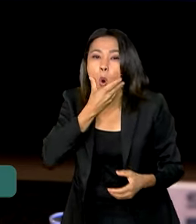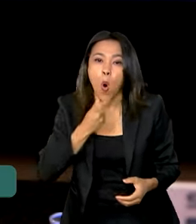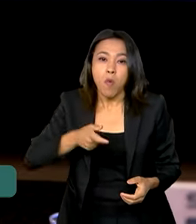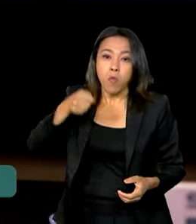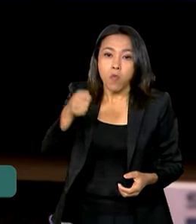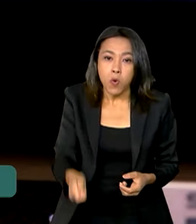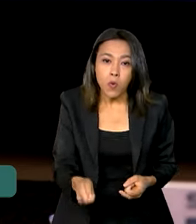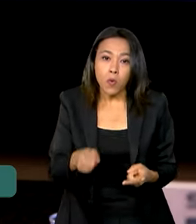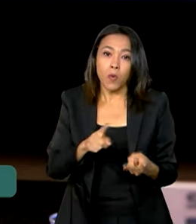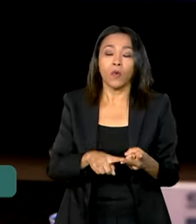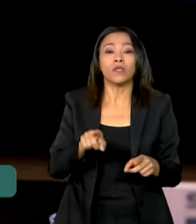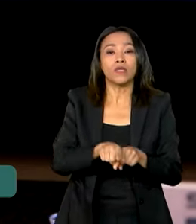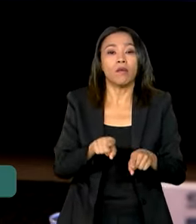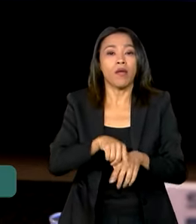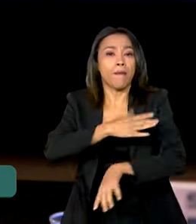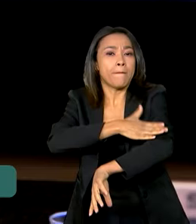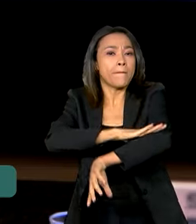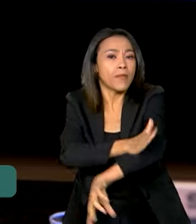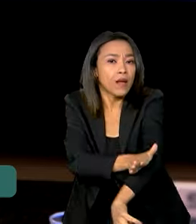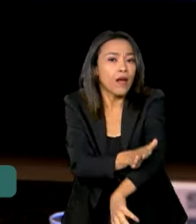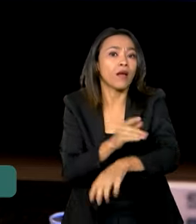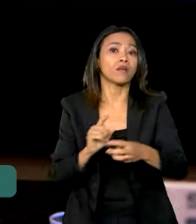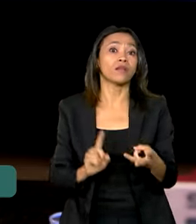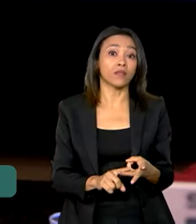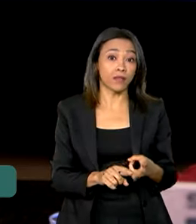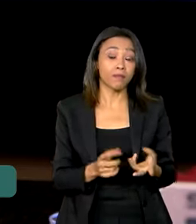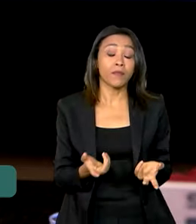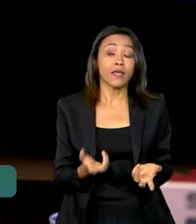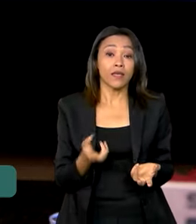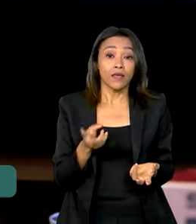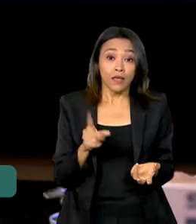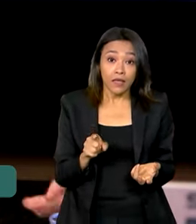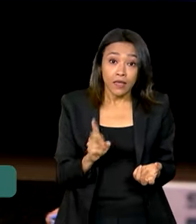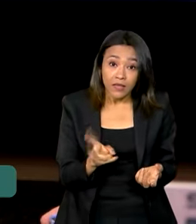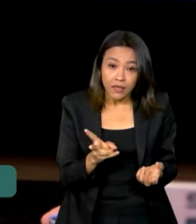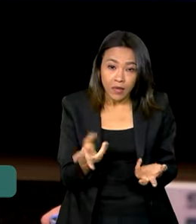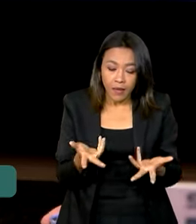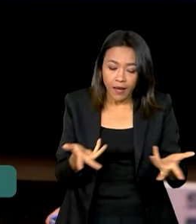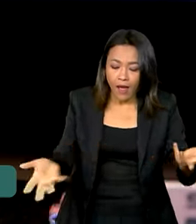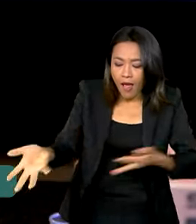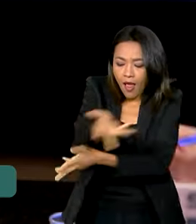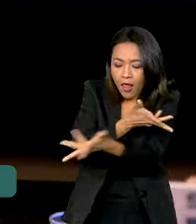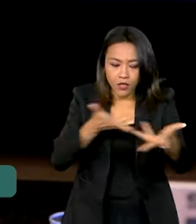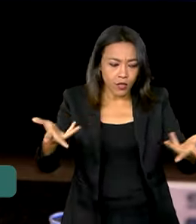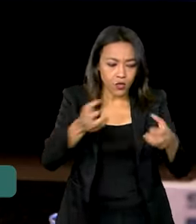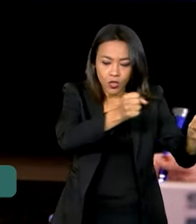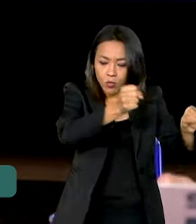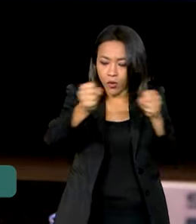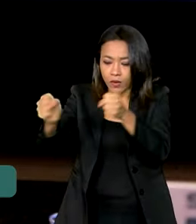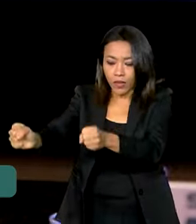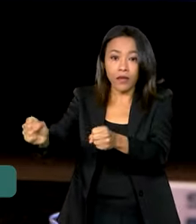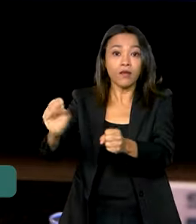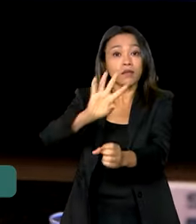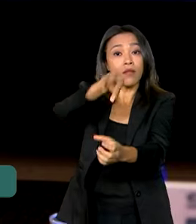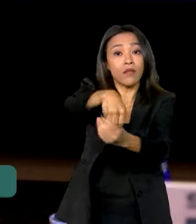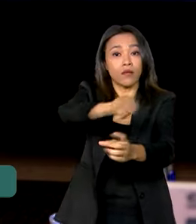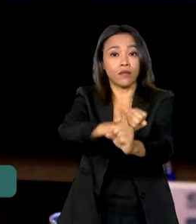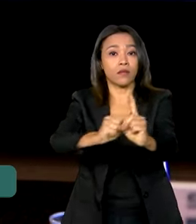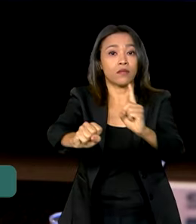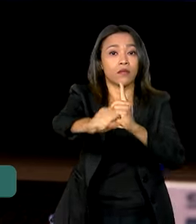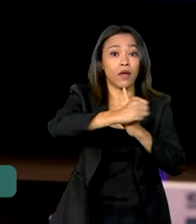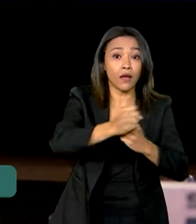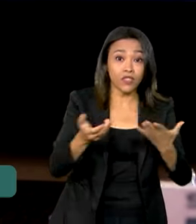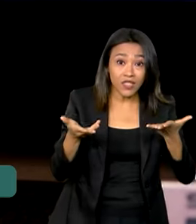racista e sempre que você tem relações de poder estabelecida e isso é da sociedade muitas vezes